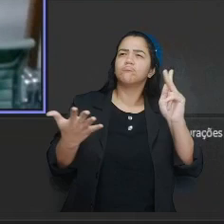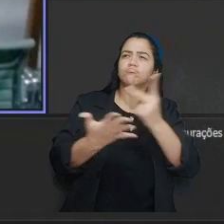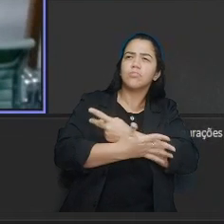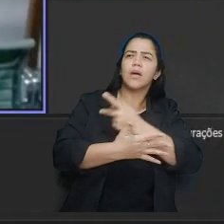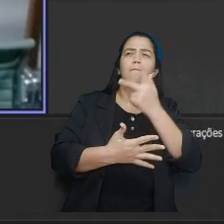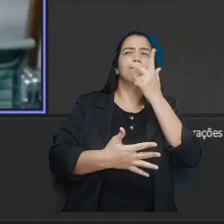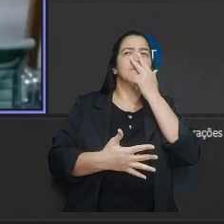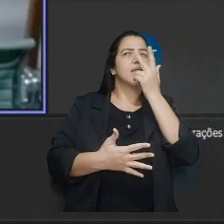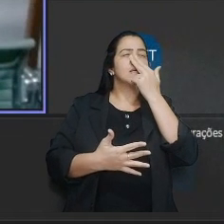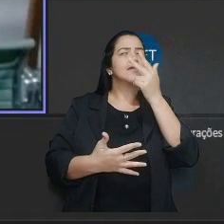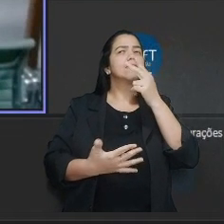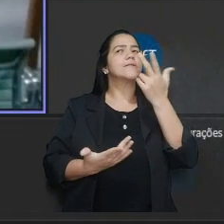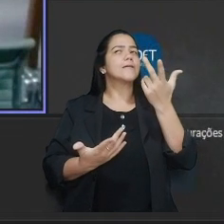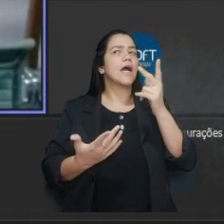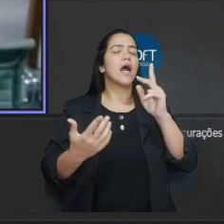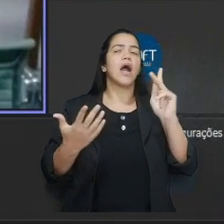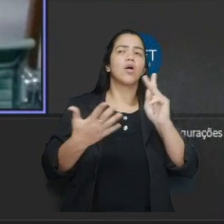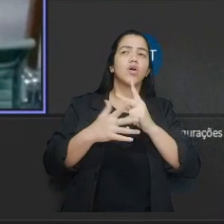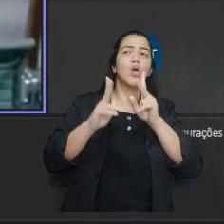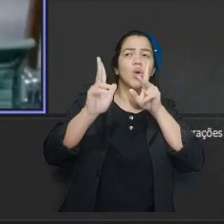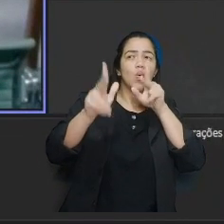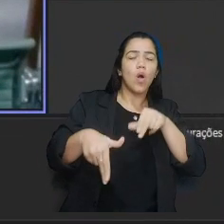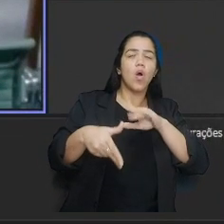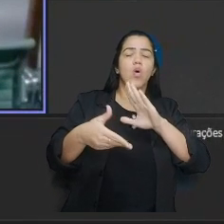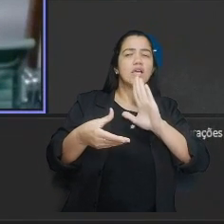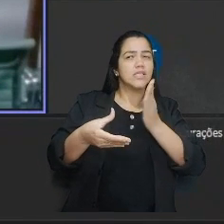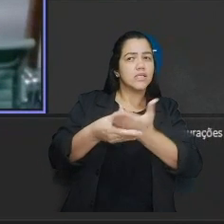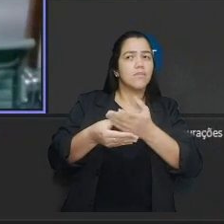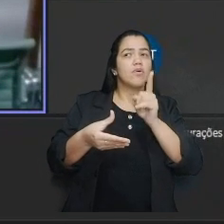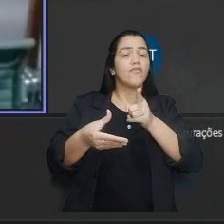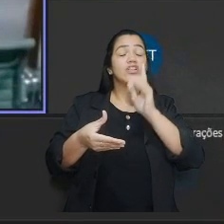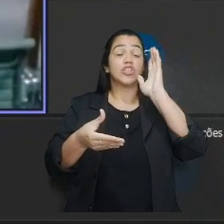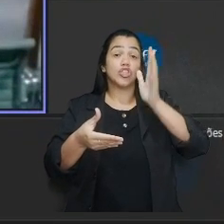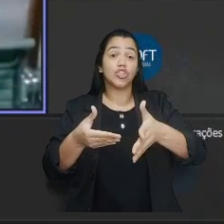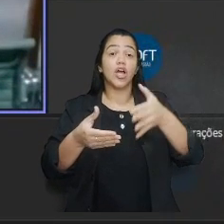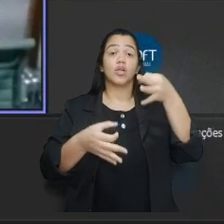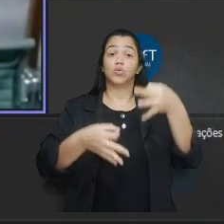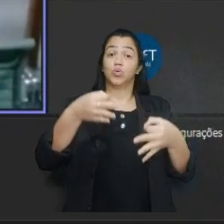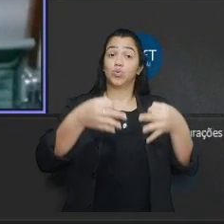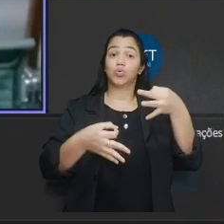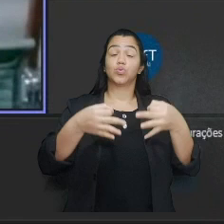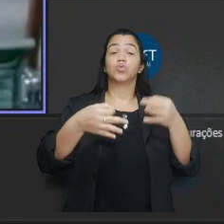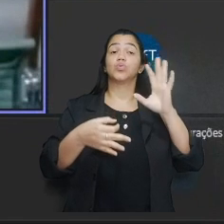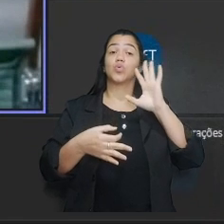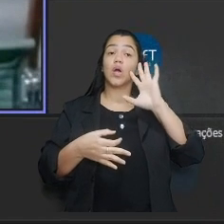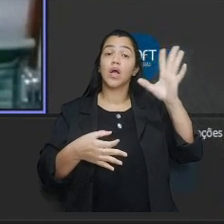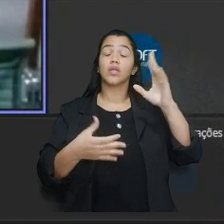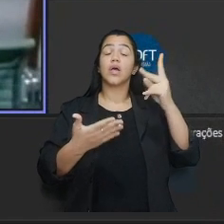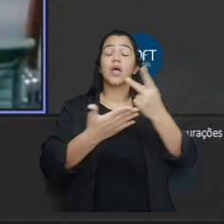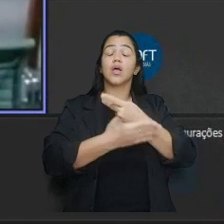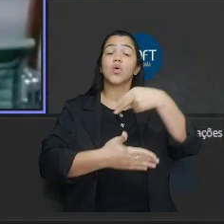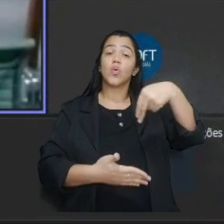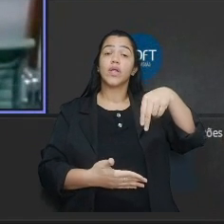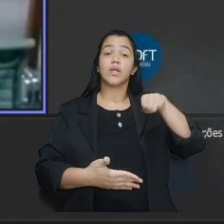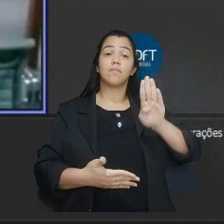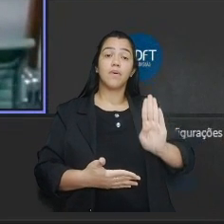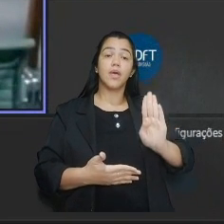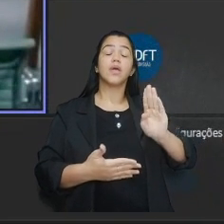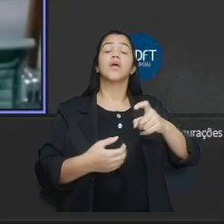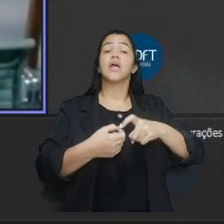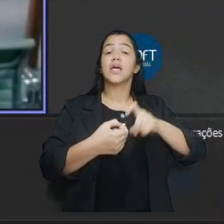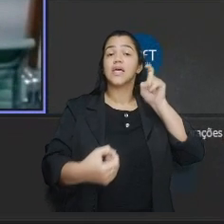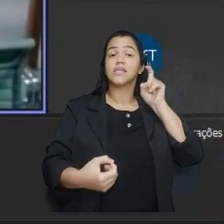que situação análoga a esse caso do apelante foi julgada no